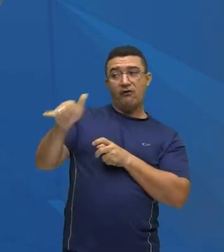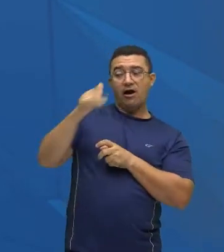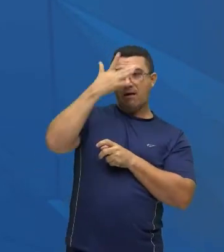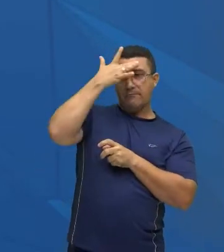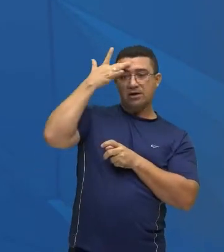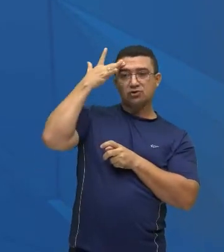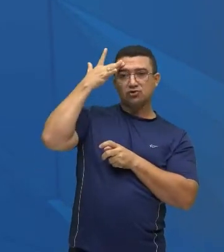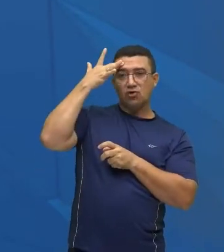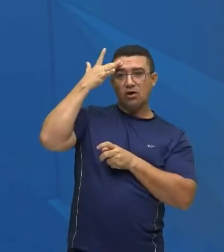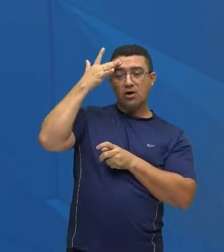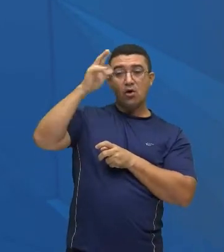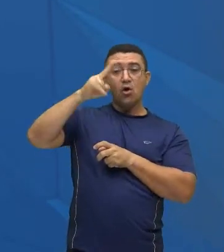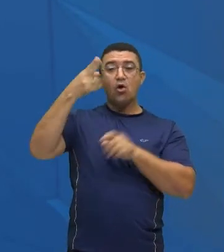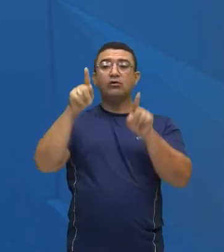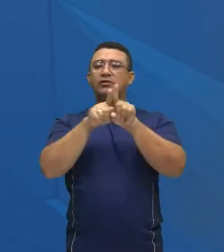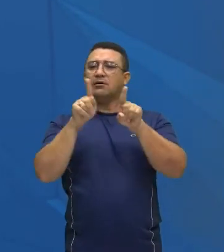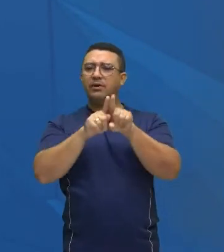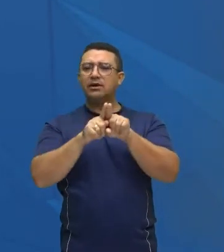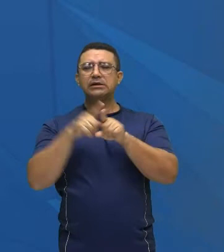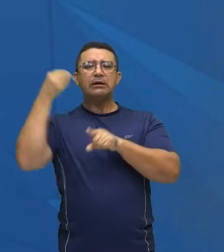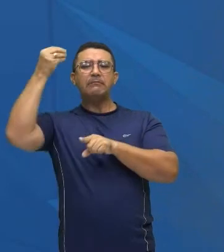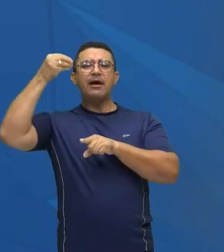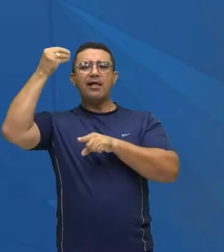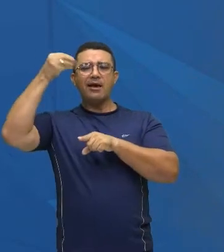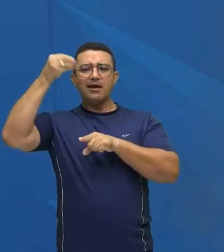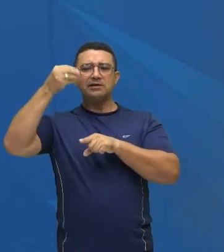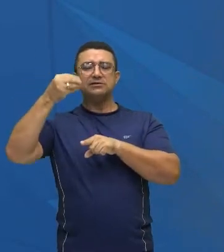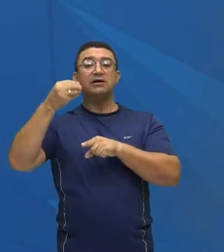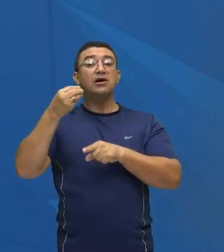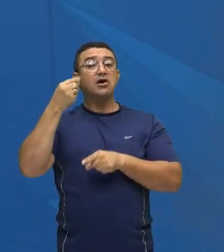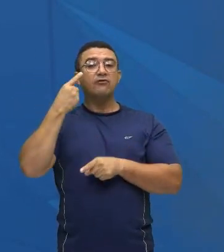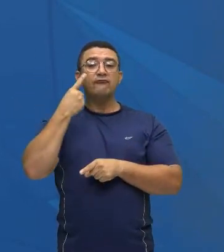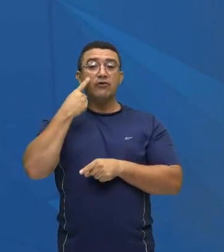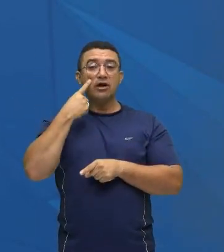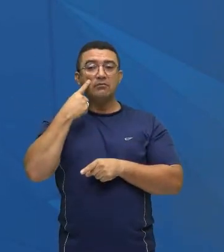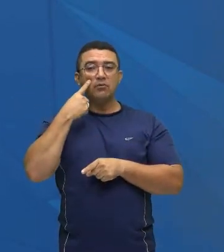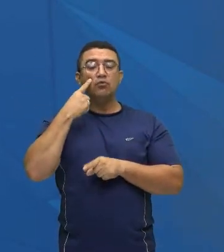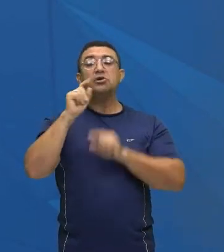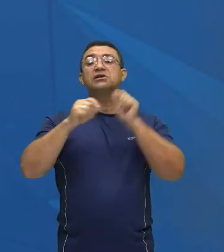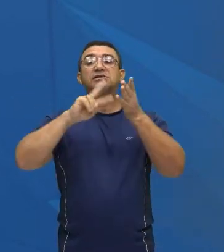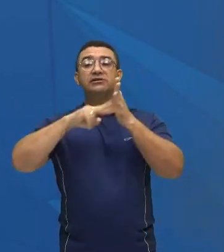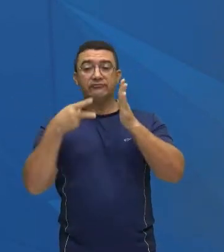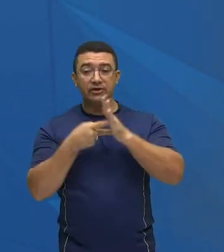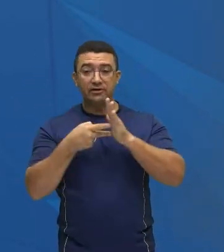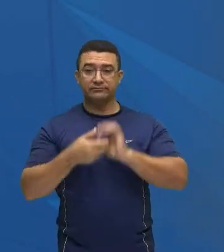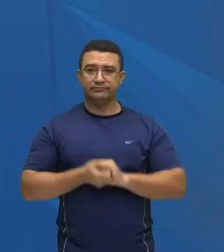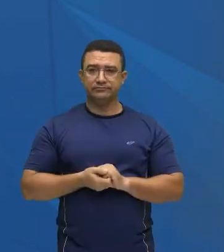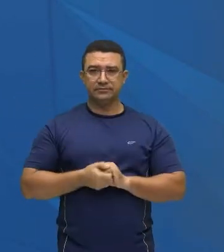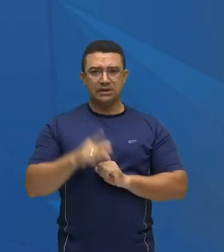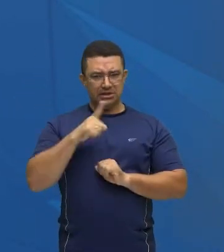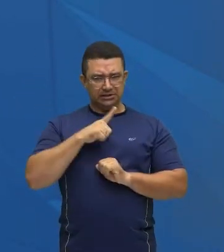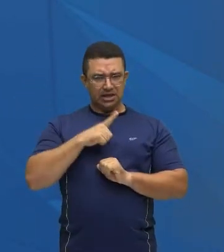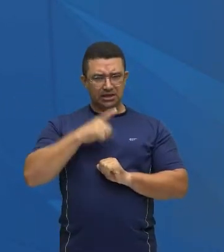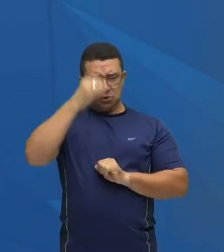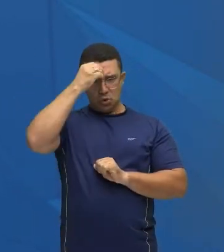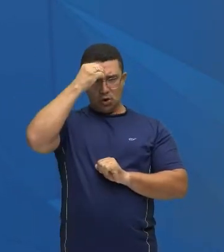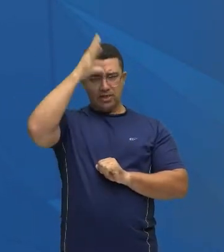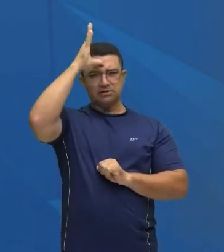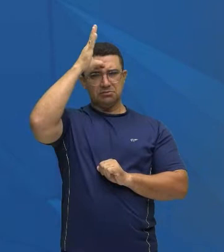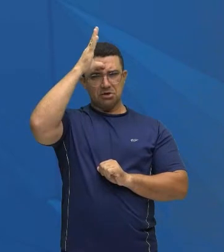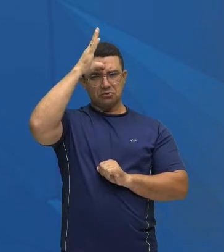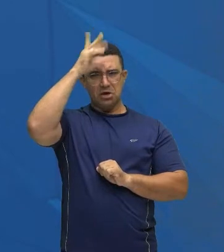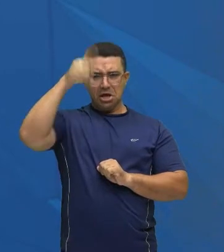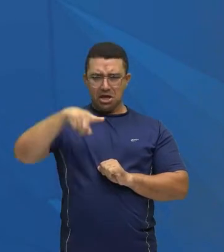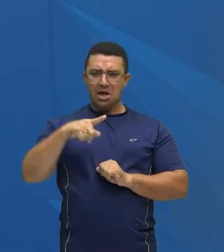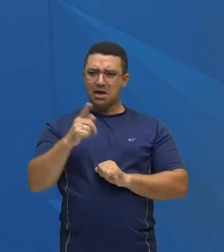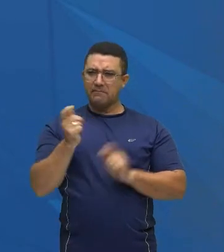gente vivencia uma situação, ele quer dizer necessariamente? Tem algum conhecimento aqui que a gente pode